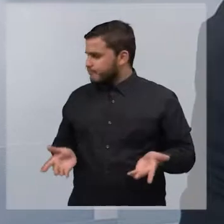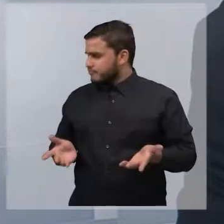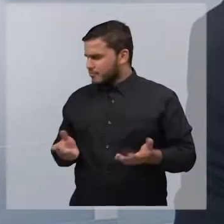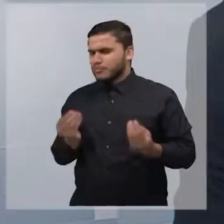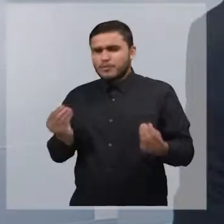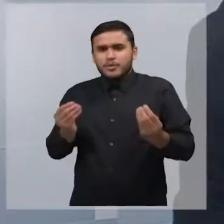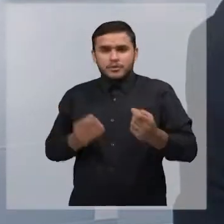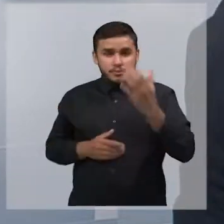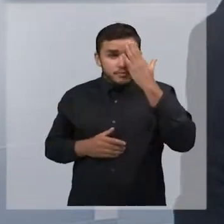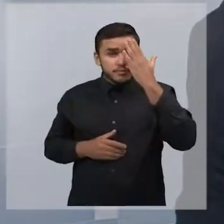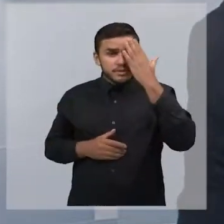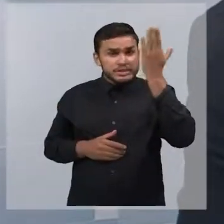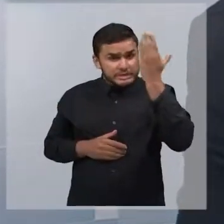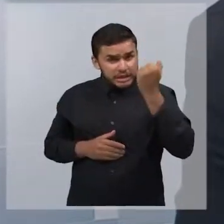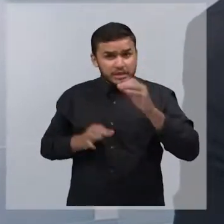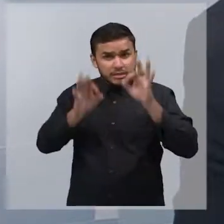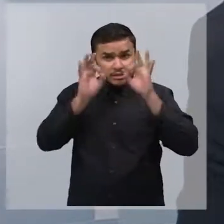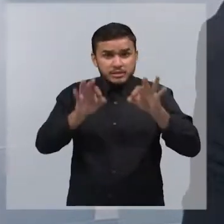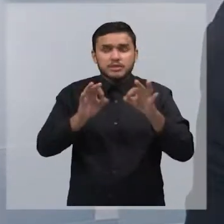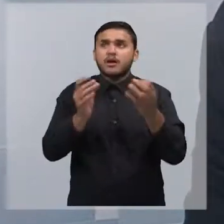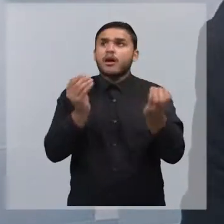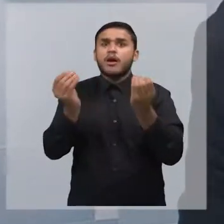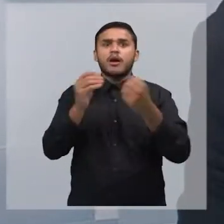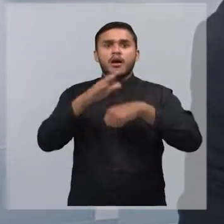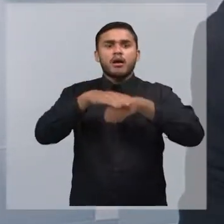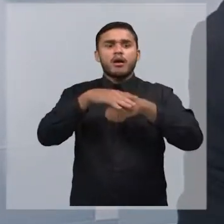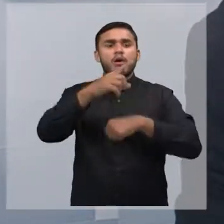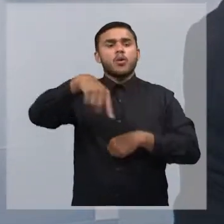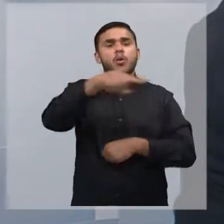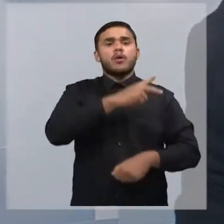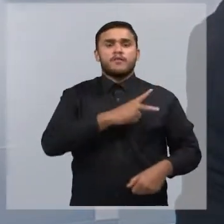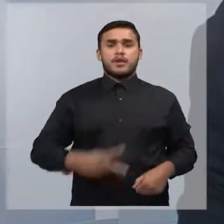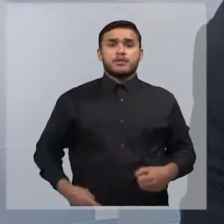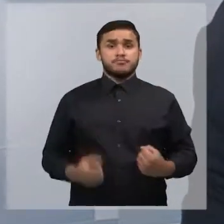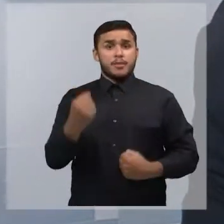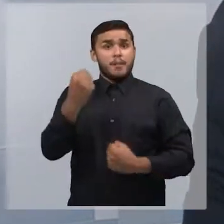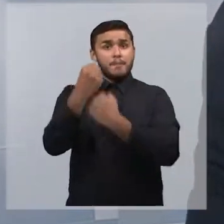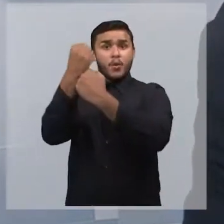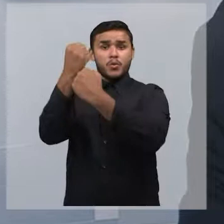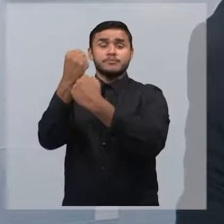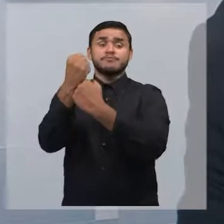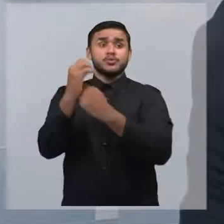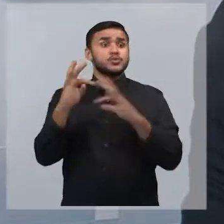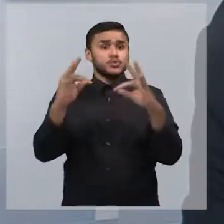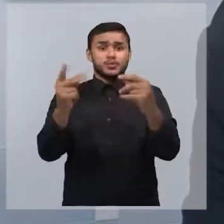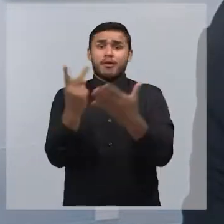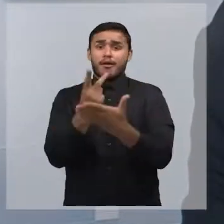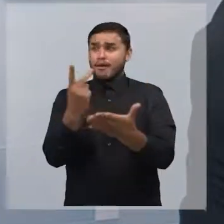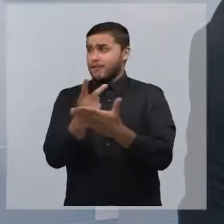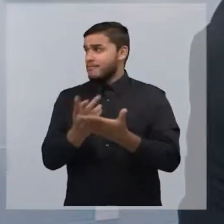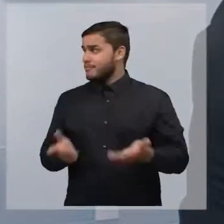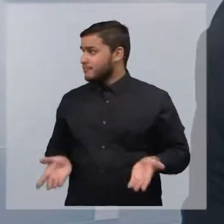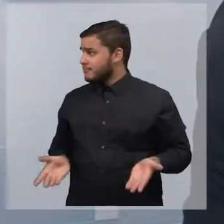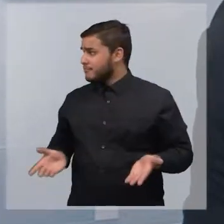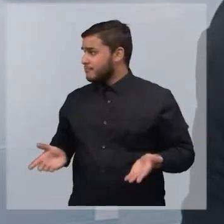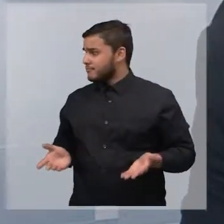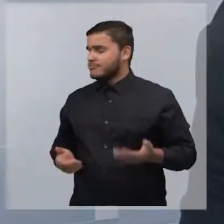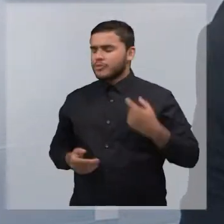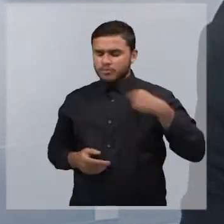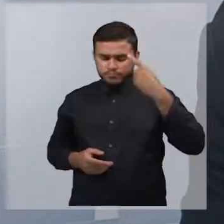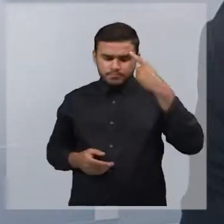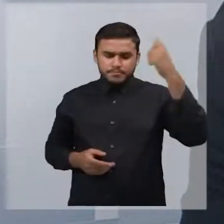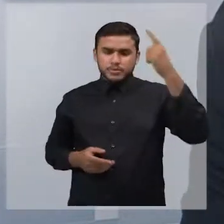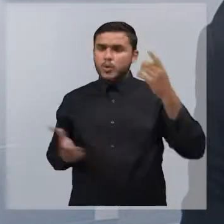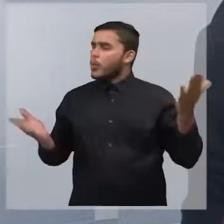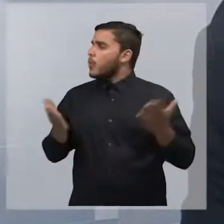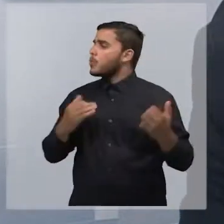Cláudio, acompanhado pela sua base, que, de alguma maneira, endossou. Aliás, eu cheguei